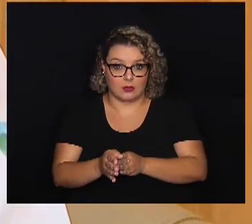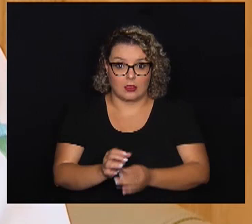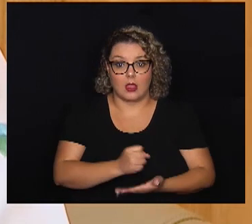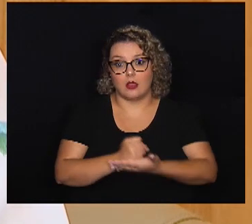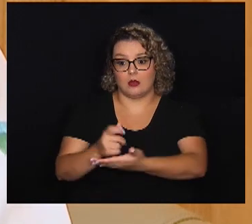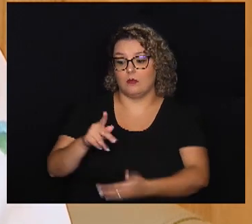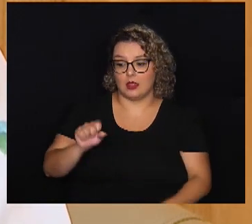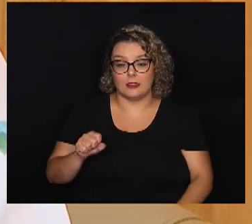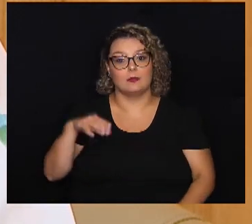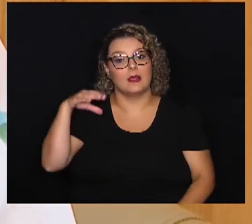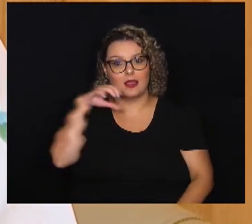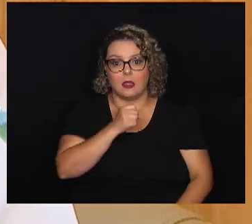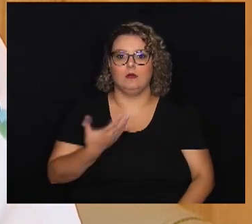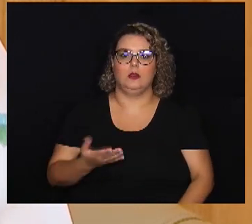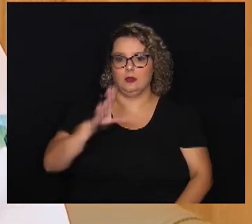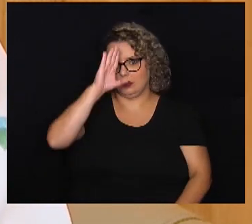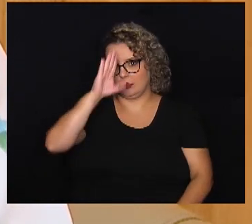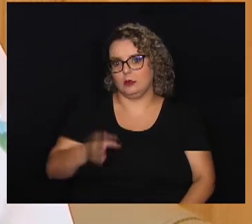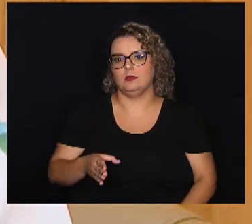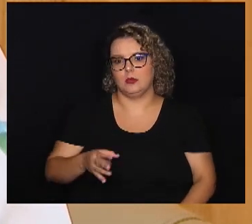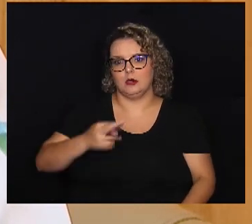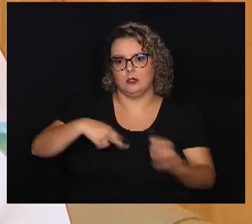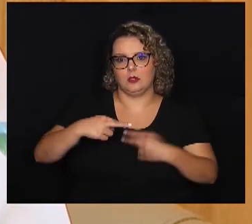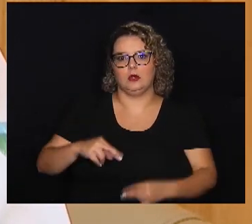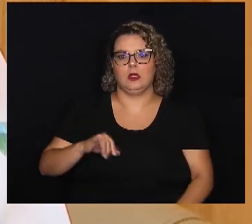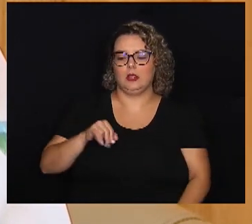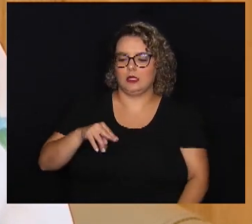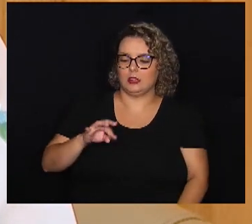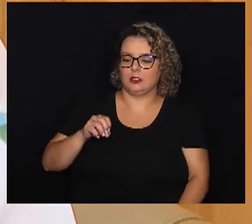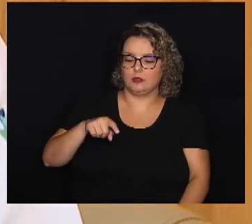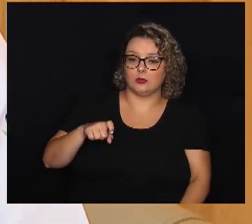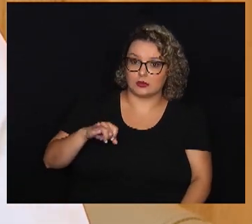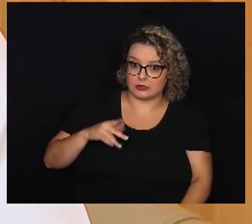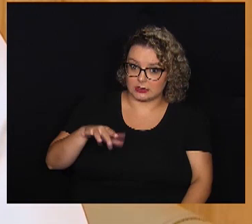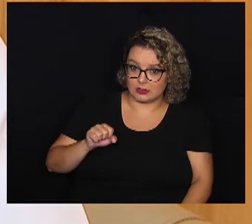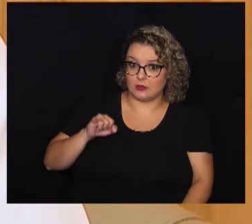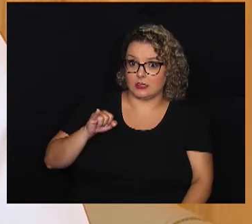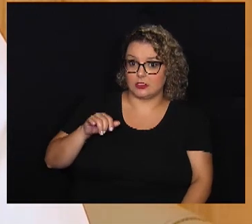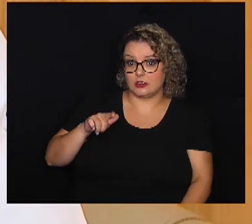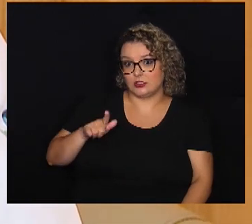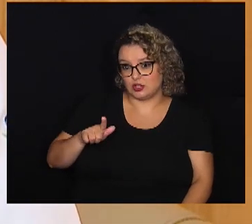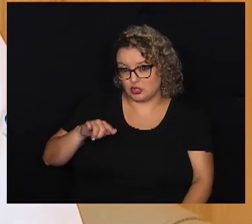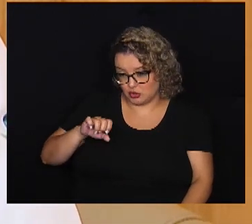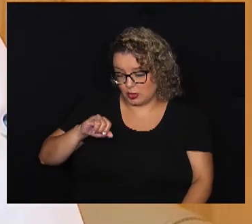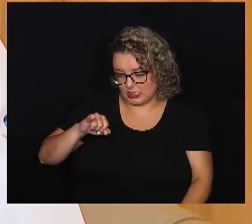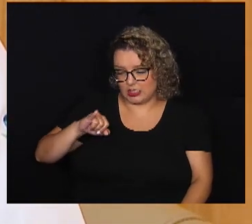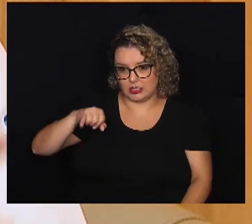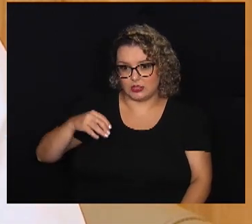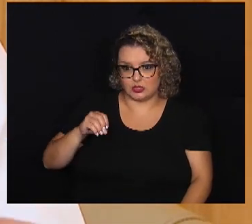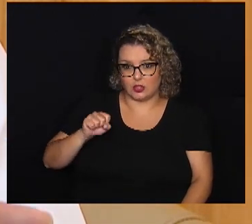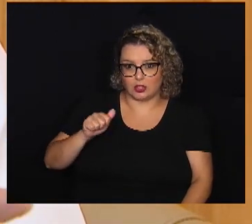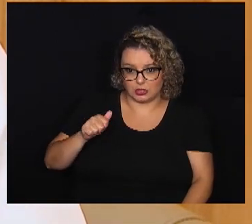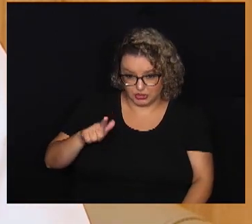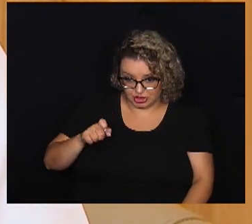mais próximo, principalmente em relação às intoxicações exógenas, né? A gente não falou, eu pulei um pouquinho a parte do afogamento,